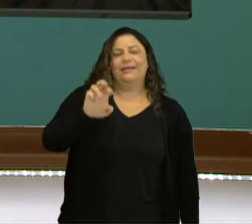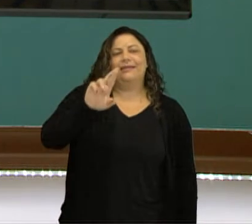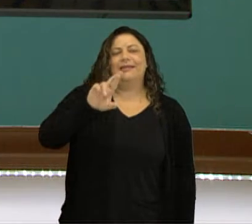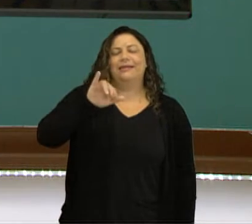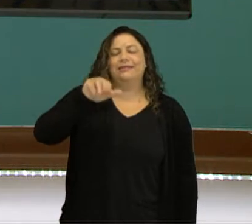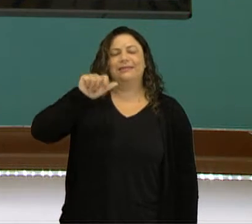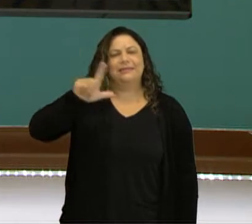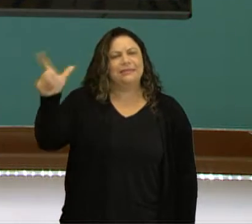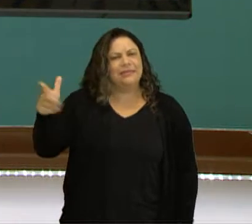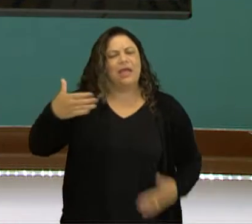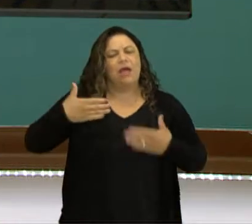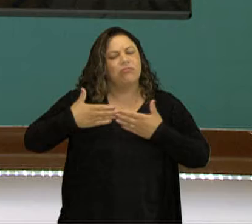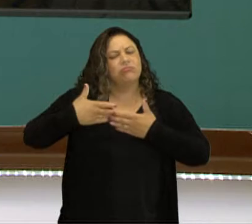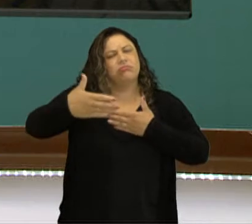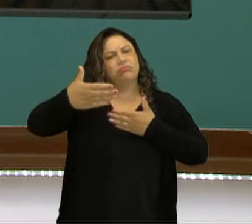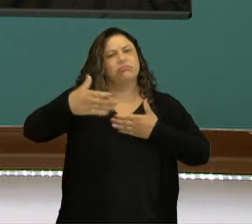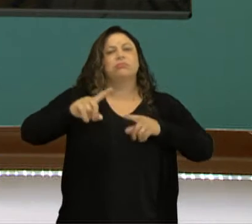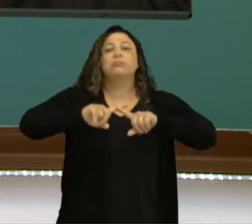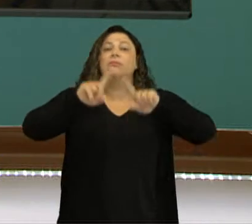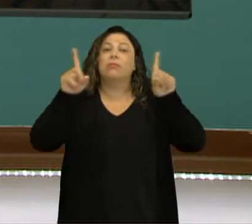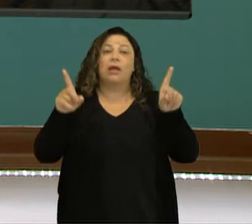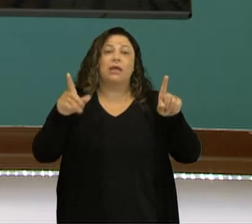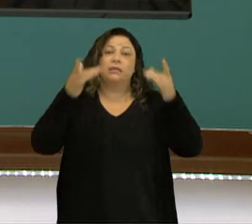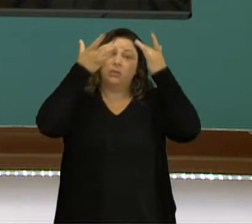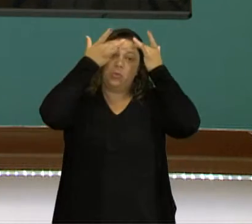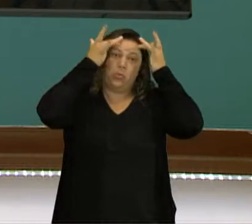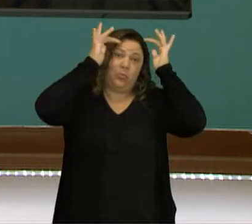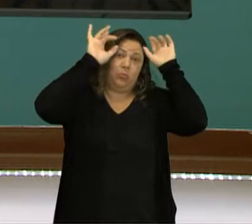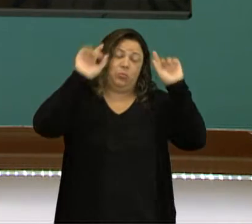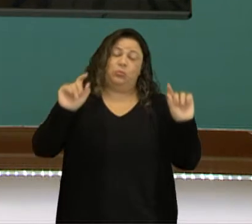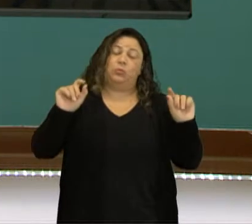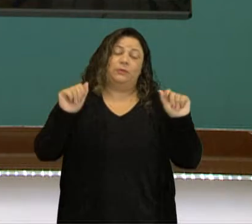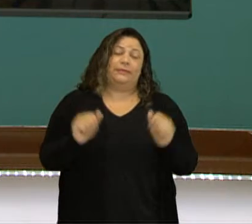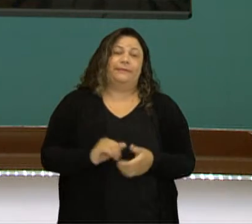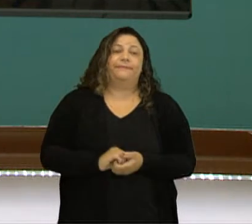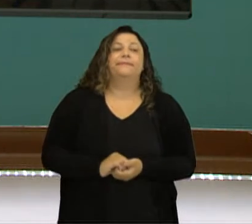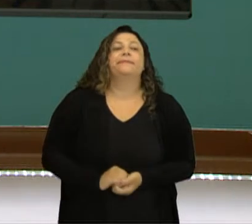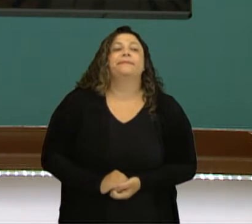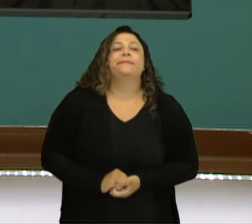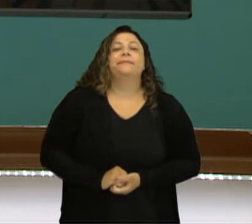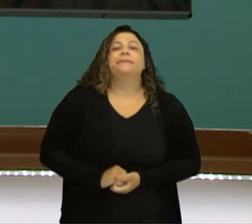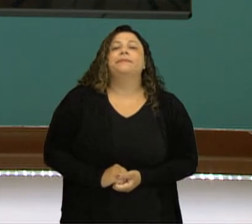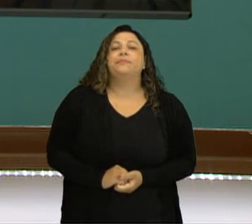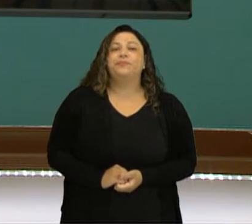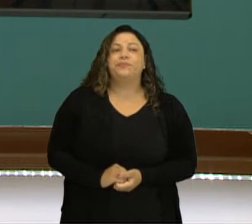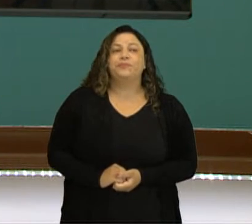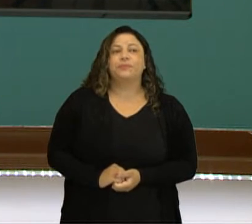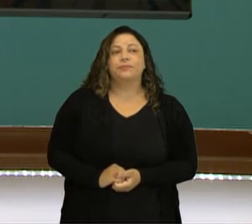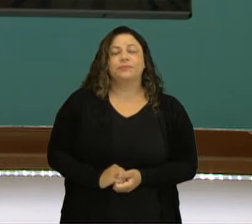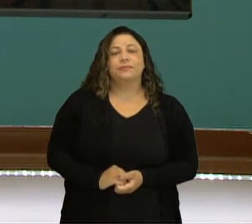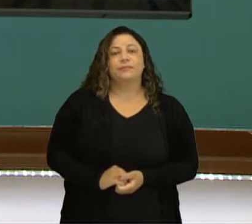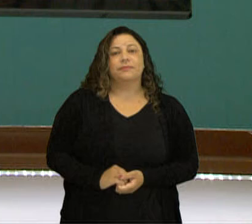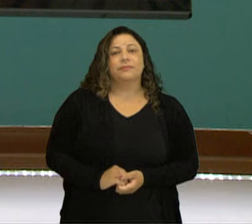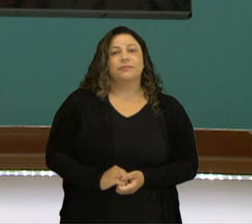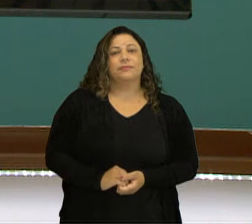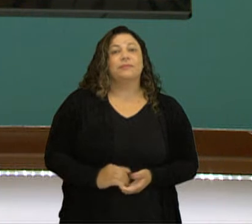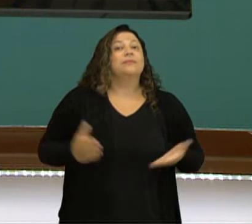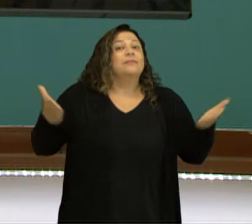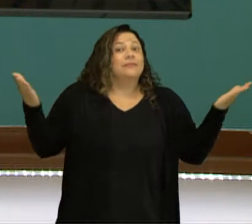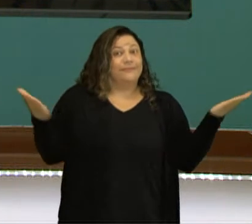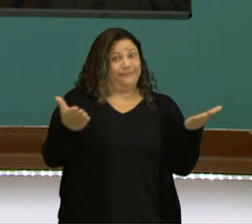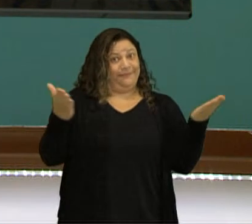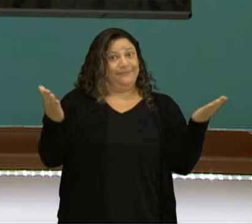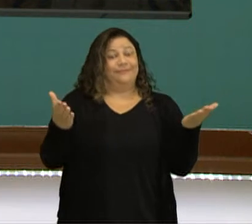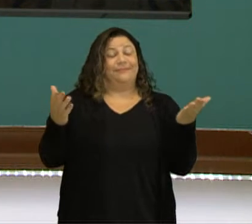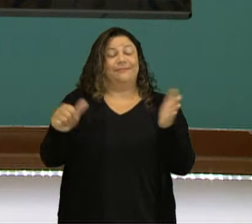diante. Mas, nesse caso, a gente não consegue fazer uma correção de maneira bem adequada, ok? Então, aqui a gente